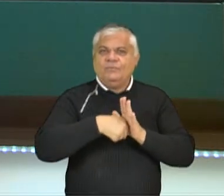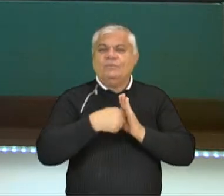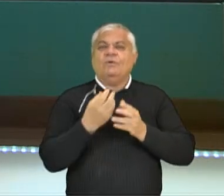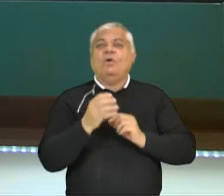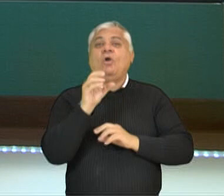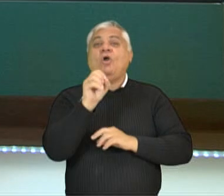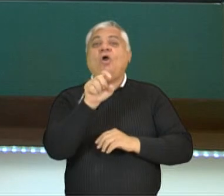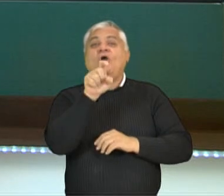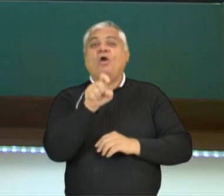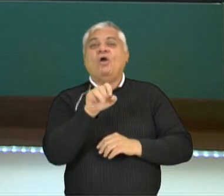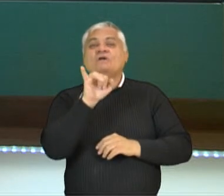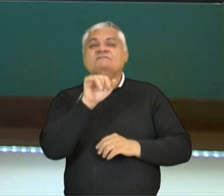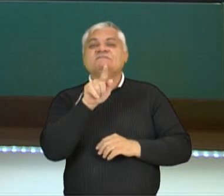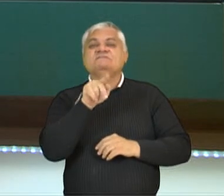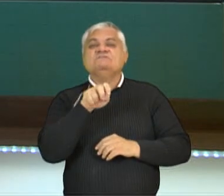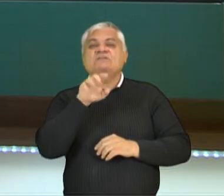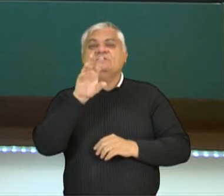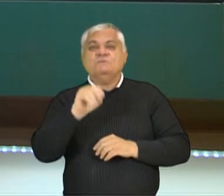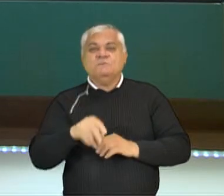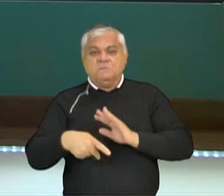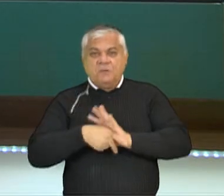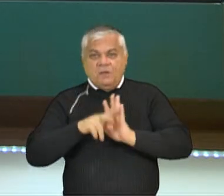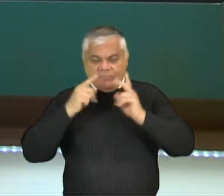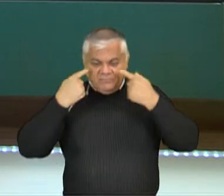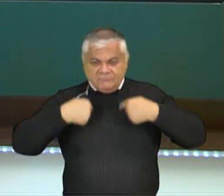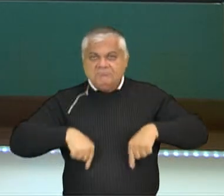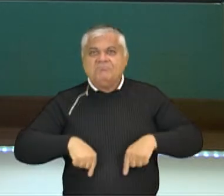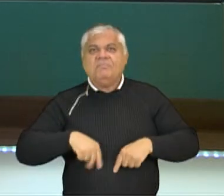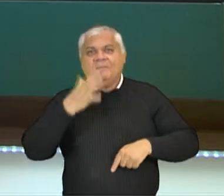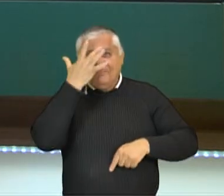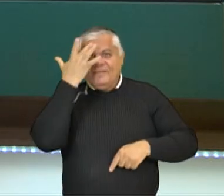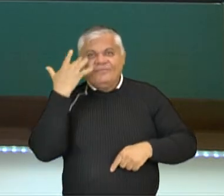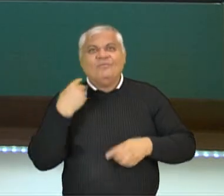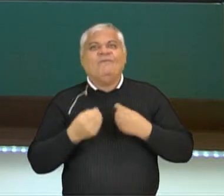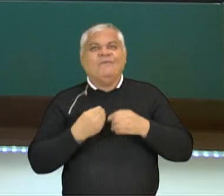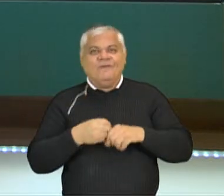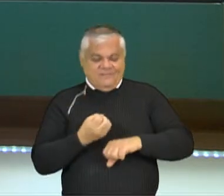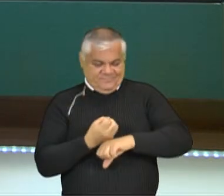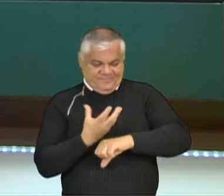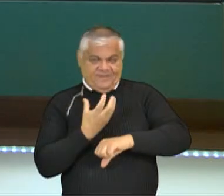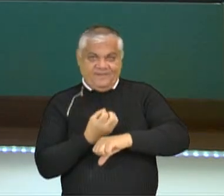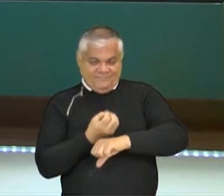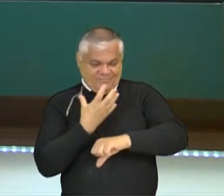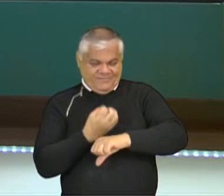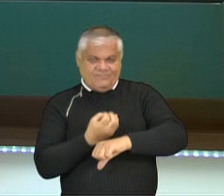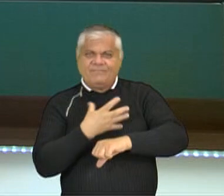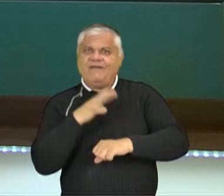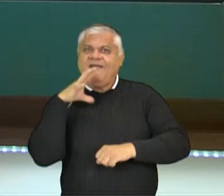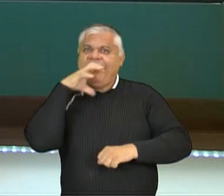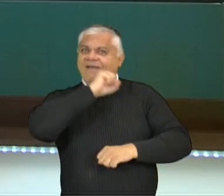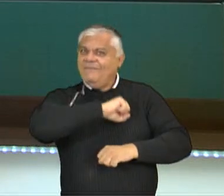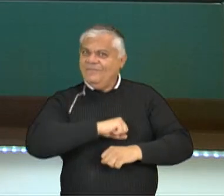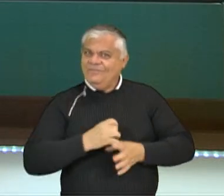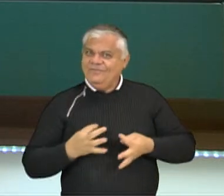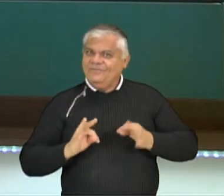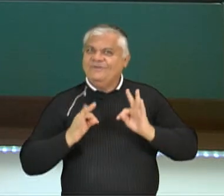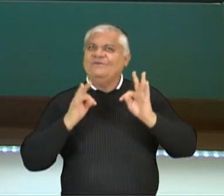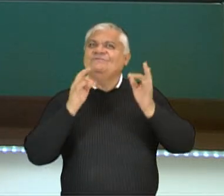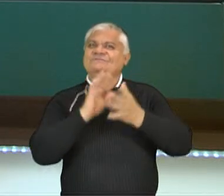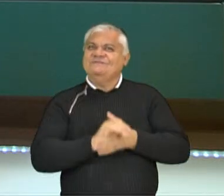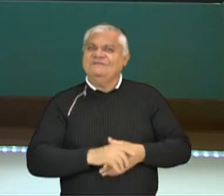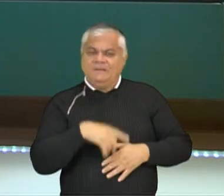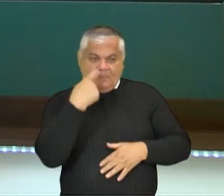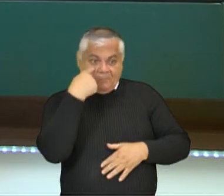é o oxímetro, que vai estar no pulso e já vai sair o resultado ali. Então, olha como eles andam muito rápido com a tecnologia, né? Viu o